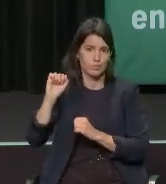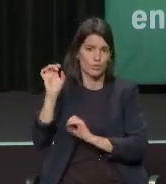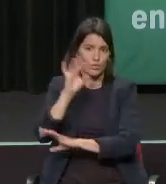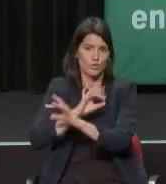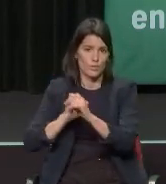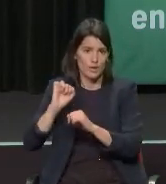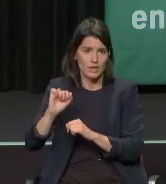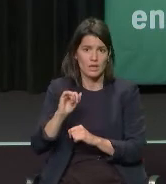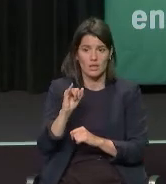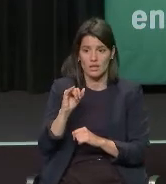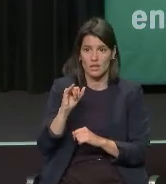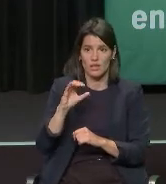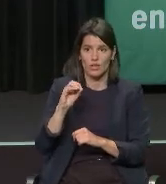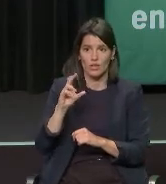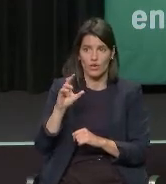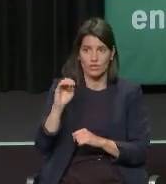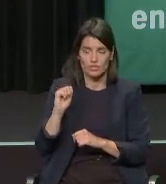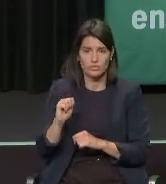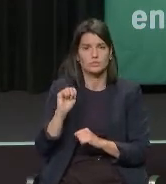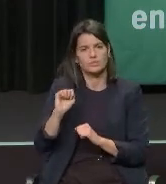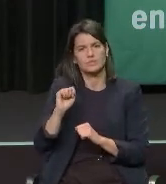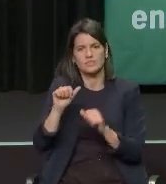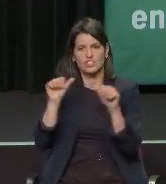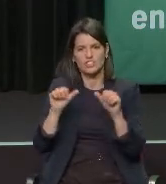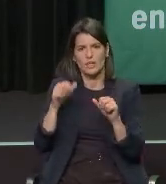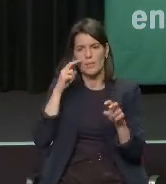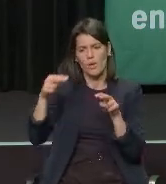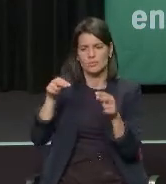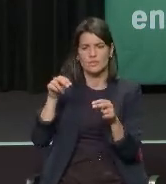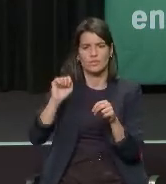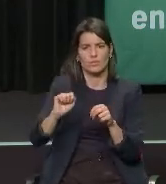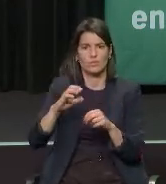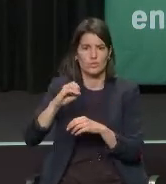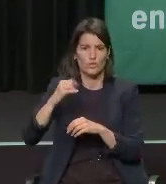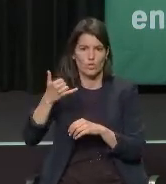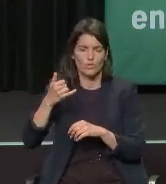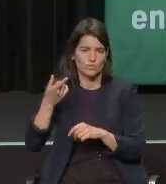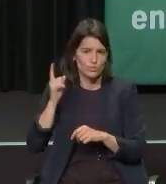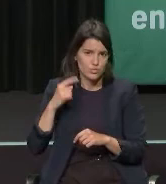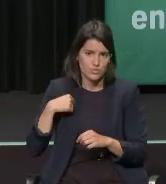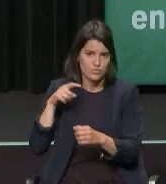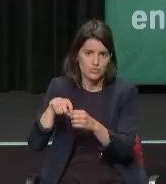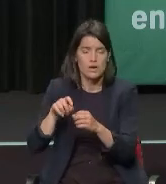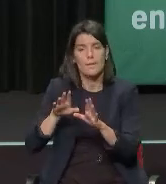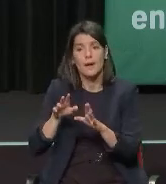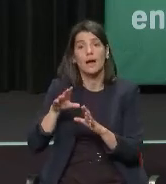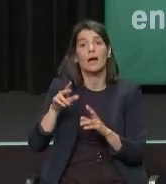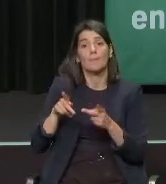chama ICOS, Integrated Carbon Observation System, mas seguimos as metodologias